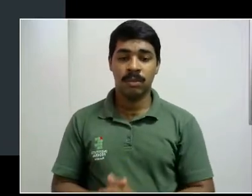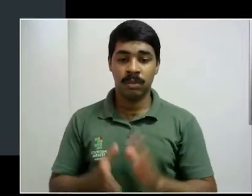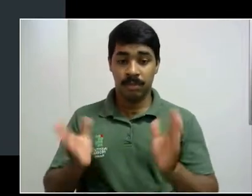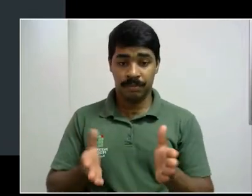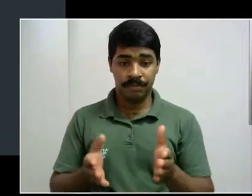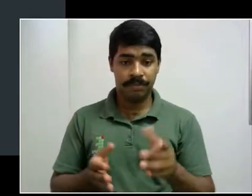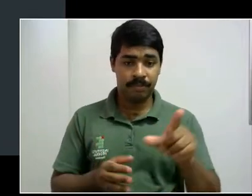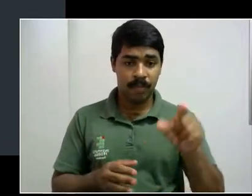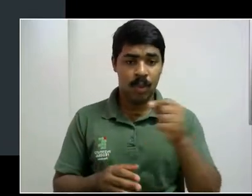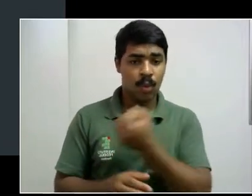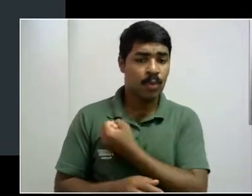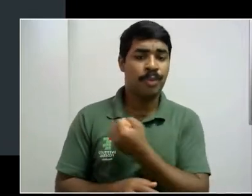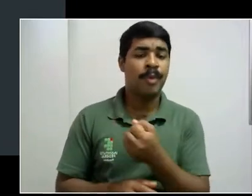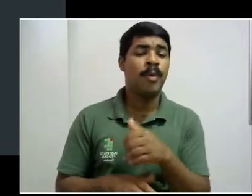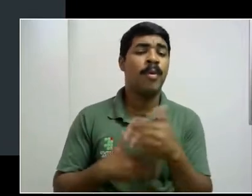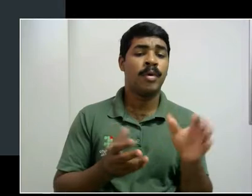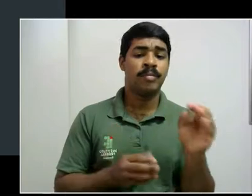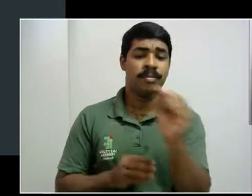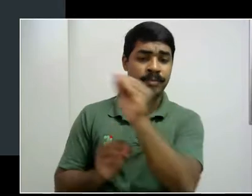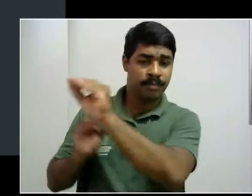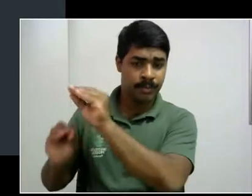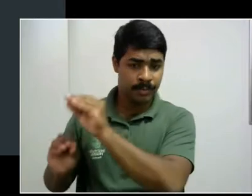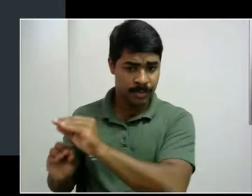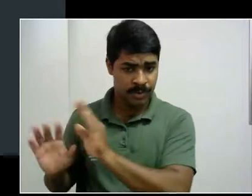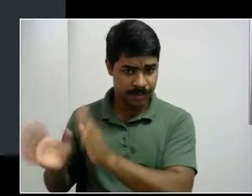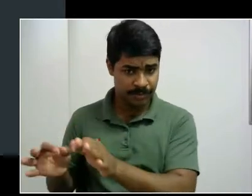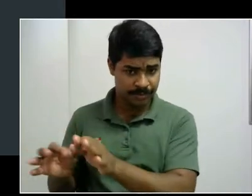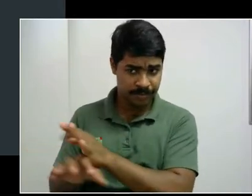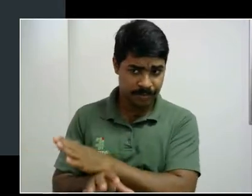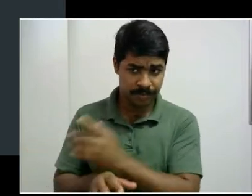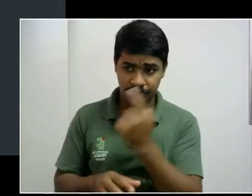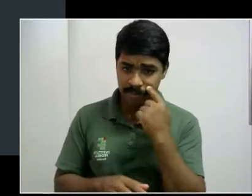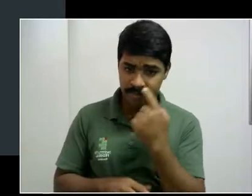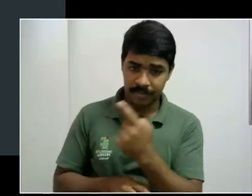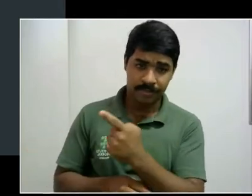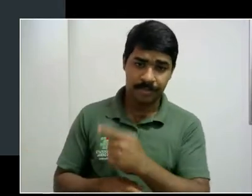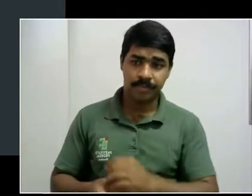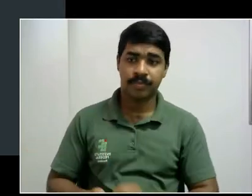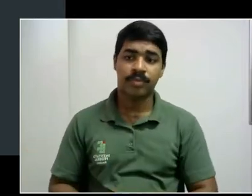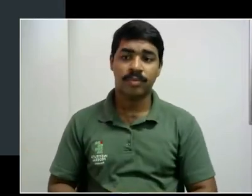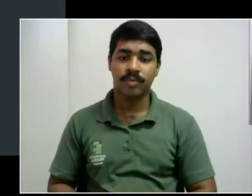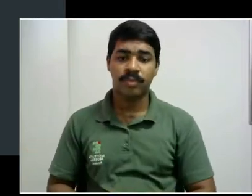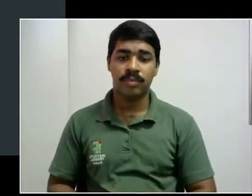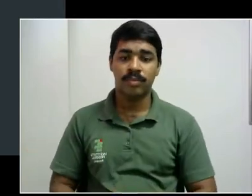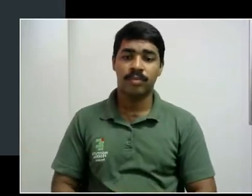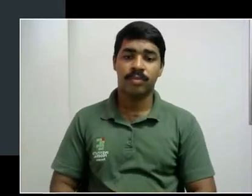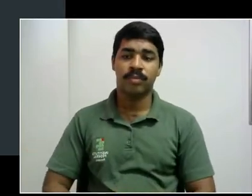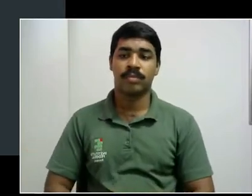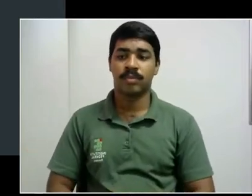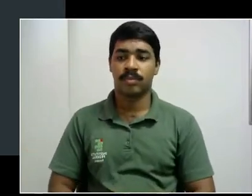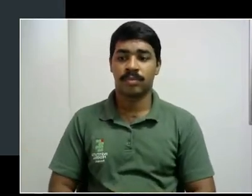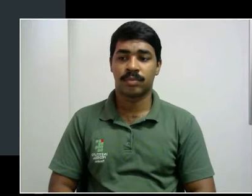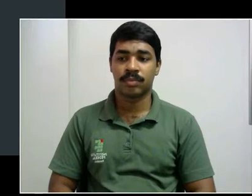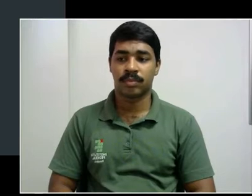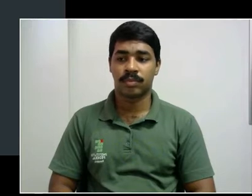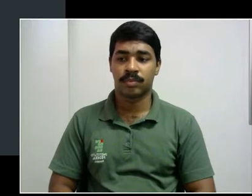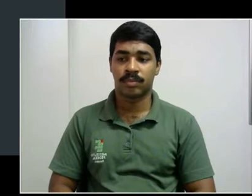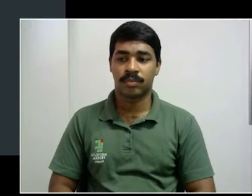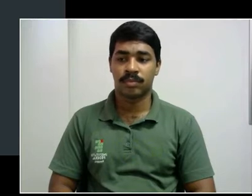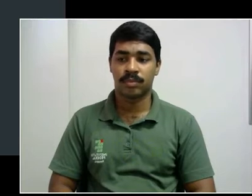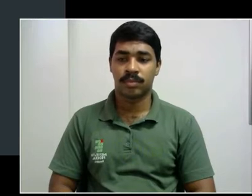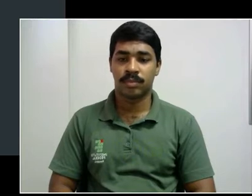x, você vai completar a tabela. Né? Ó, quando o x for menos